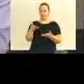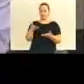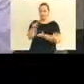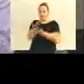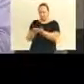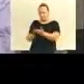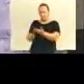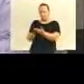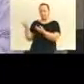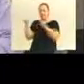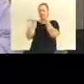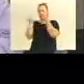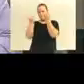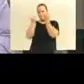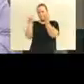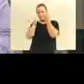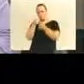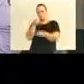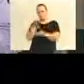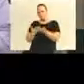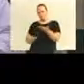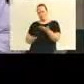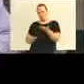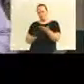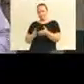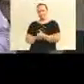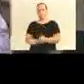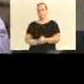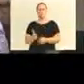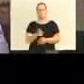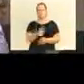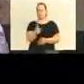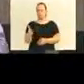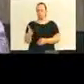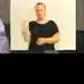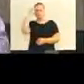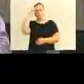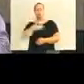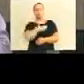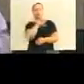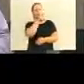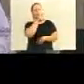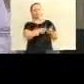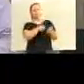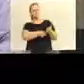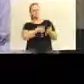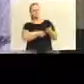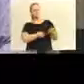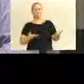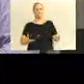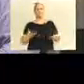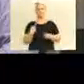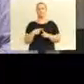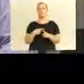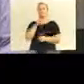Esse jogo de informações que não se tem, é culpa do governo que Vossa Excelência defende. Porque se fosse um governo